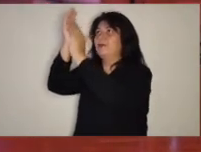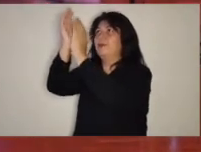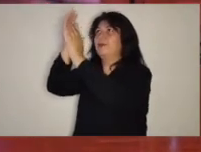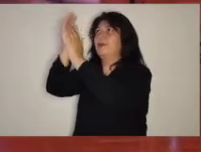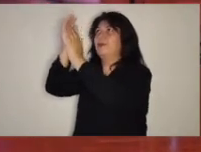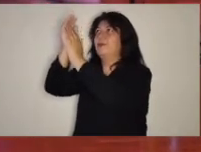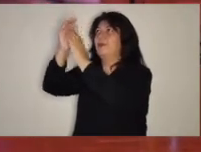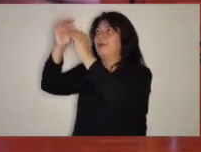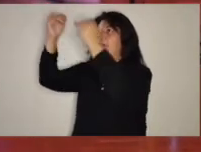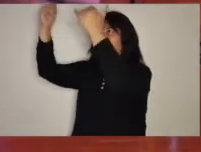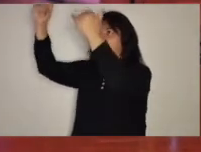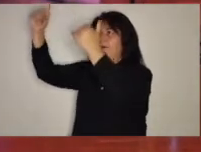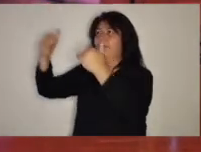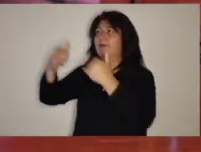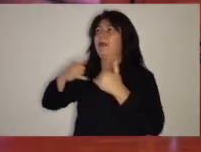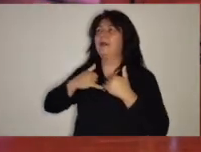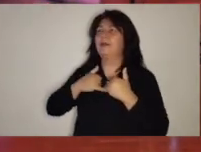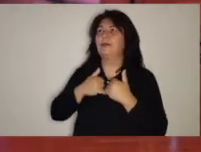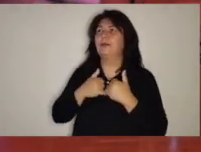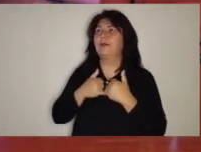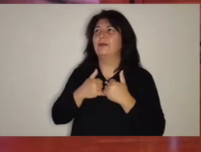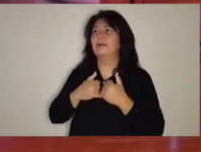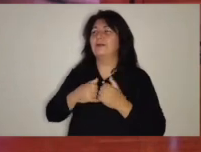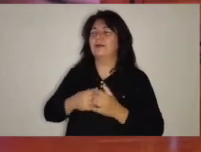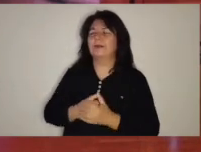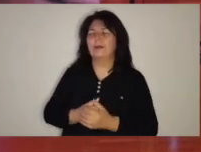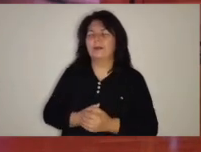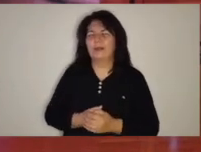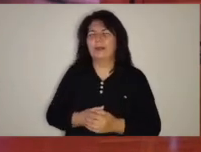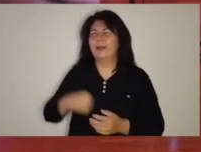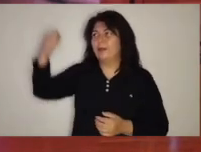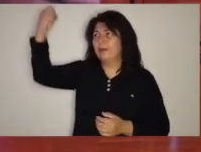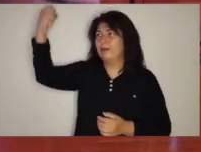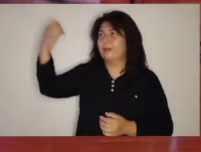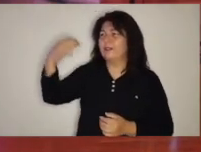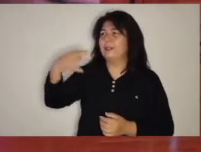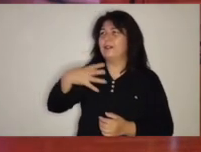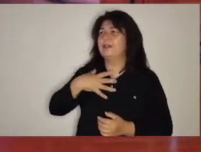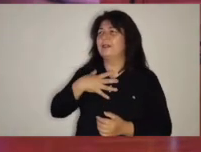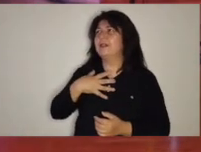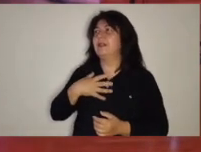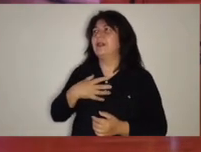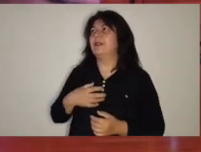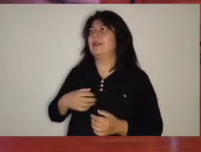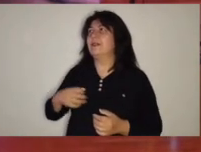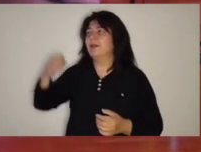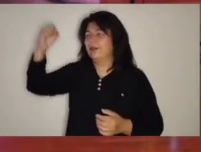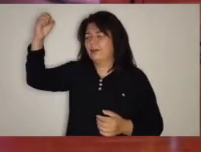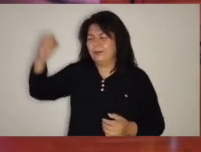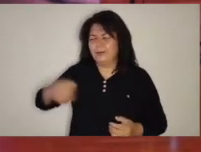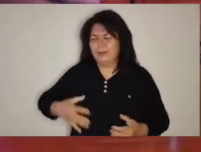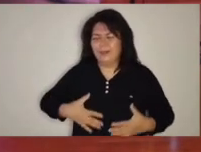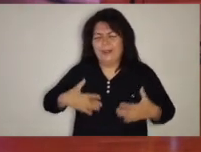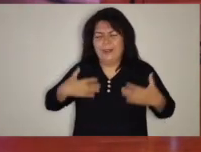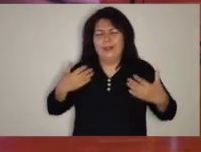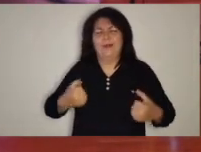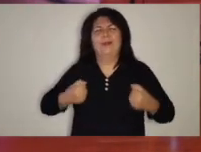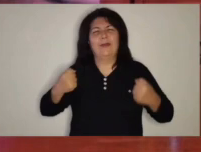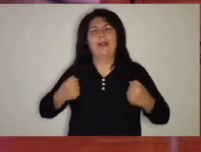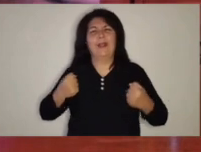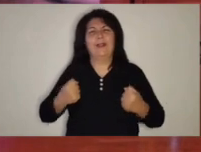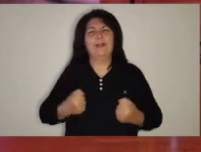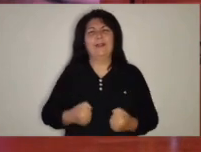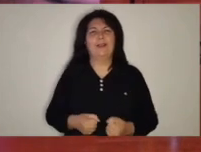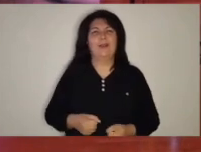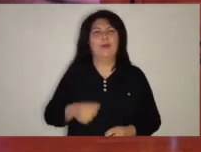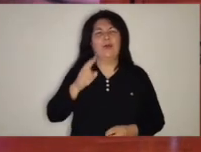Fale conosco, Pai. Nos ensina, nos exorta, nos dê ânimo, Pai. Em nome